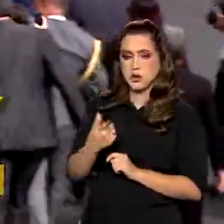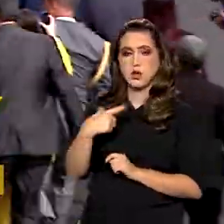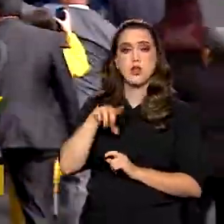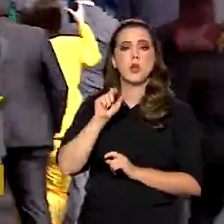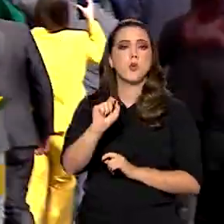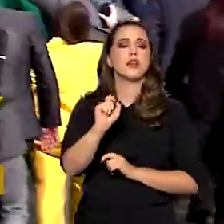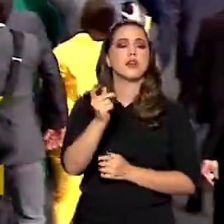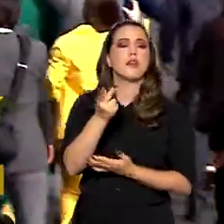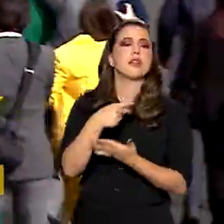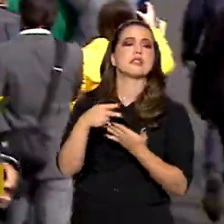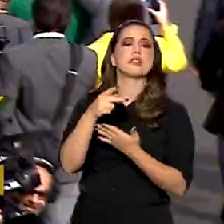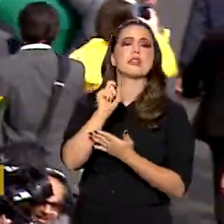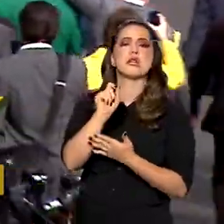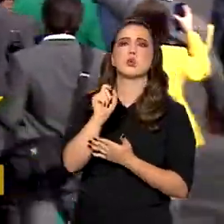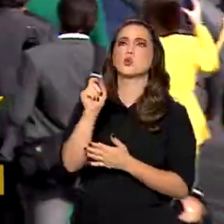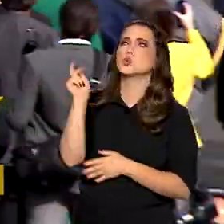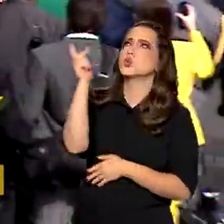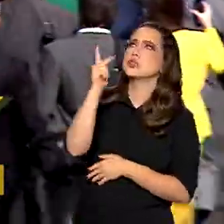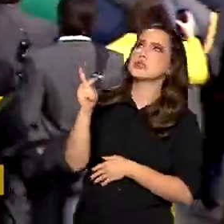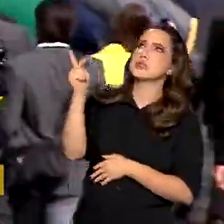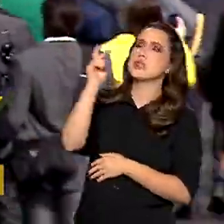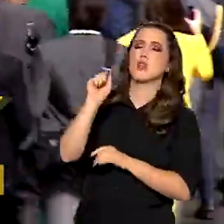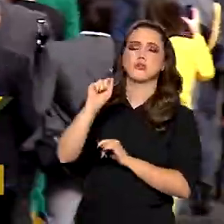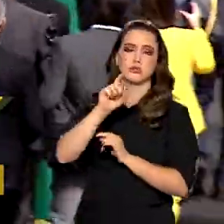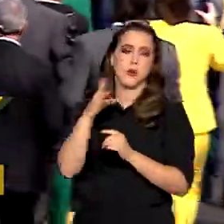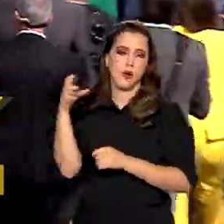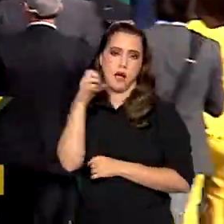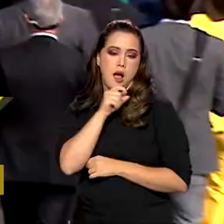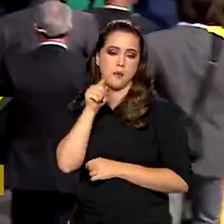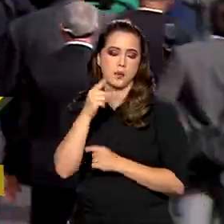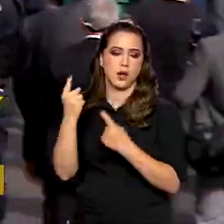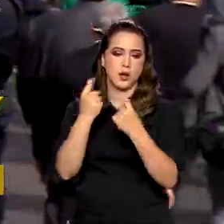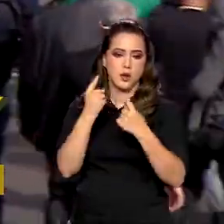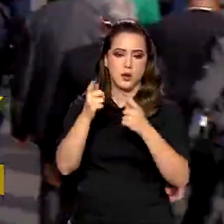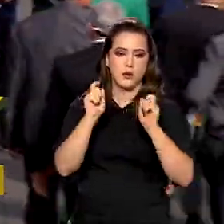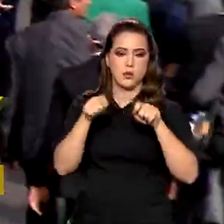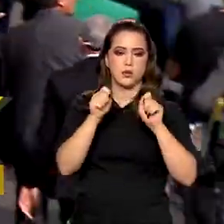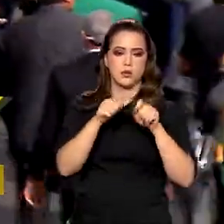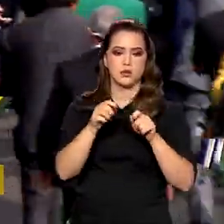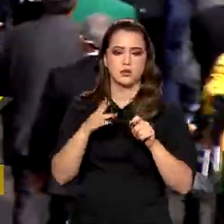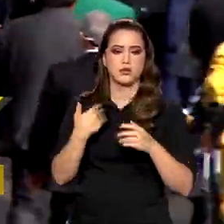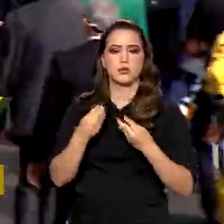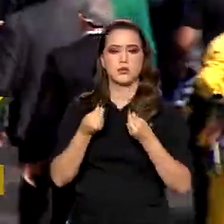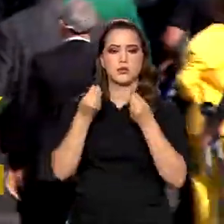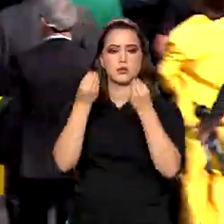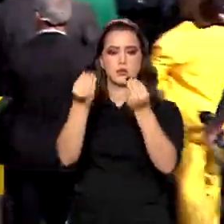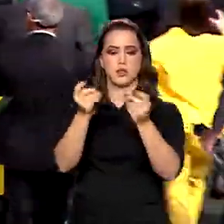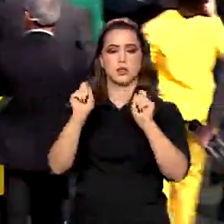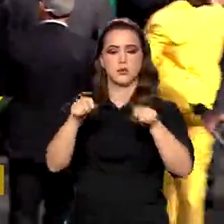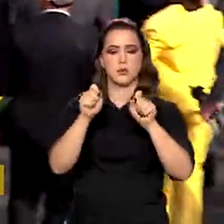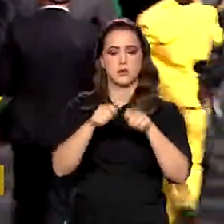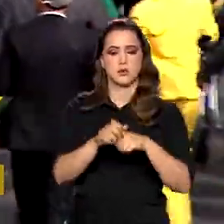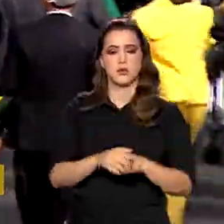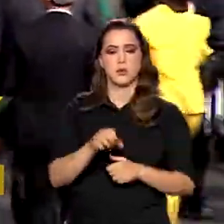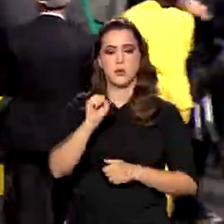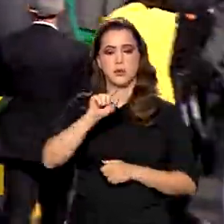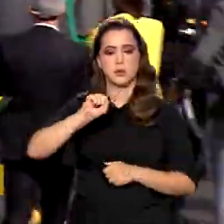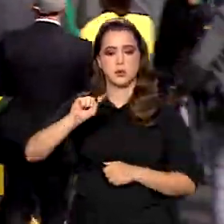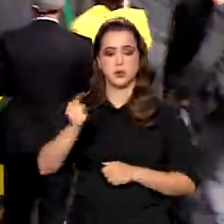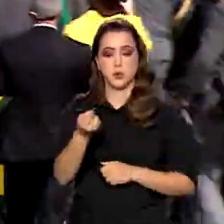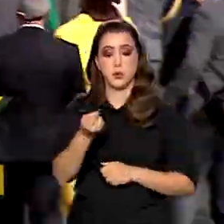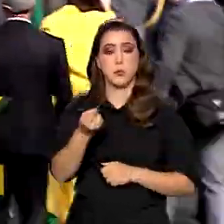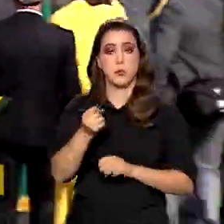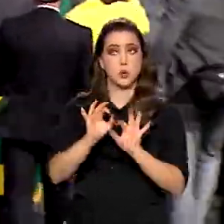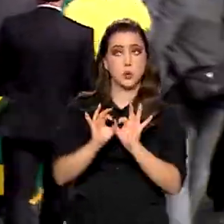que vai ser escrito, e de forma automática cada um dos componentes é dado um comando, eles passam a 8 mil pés